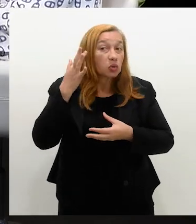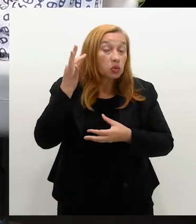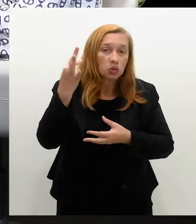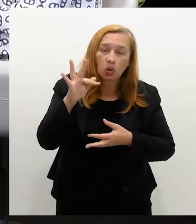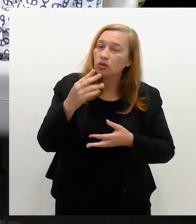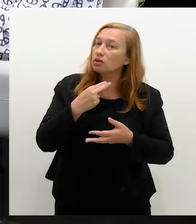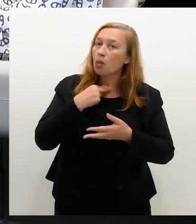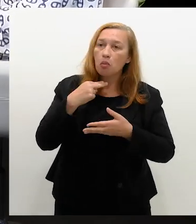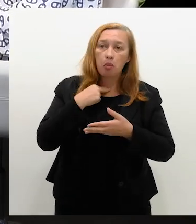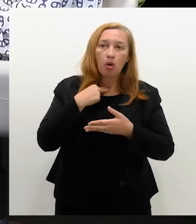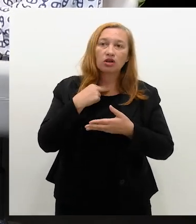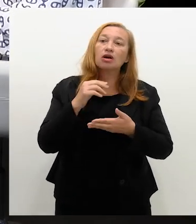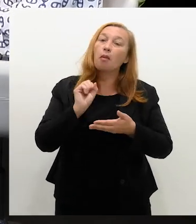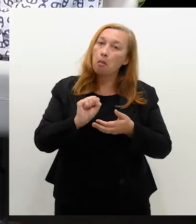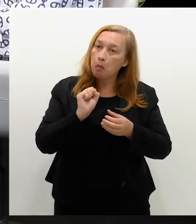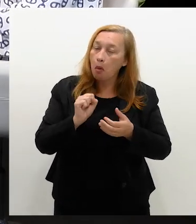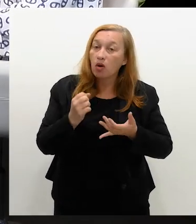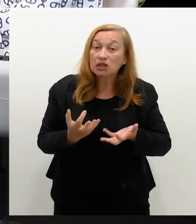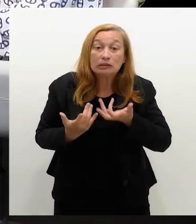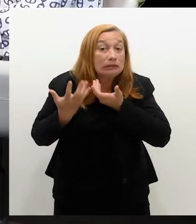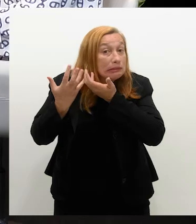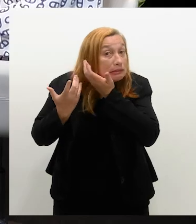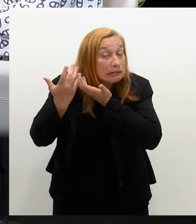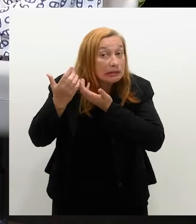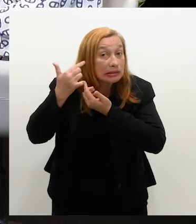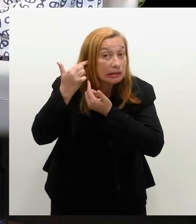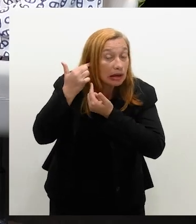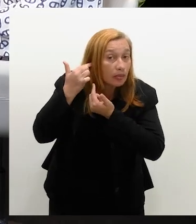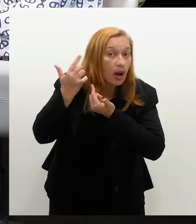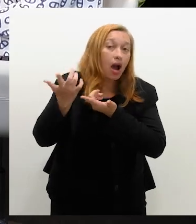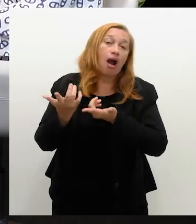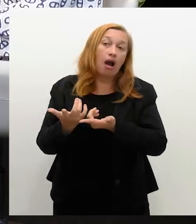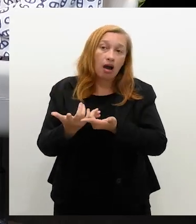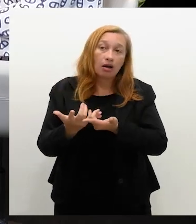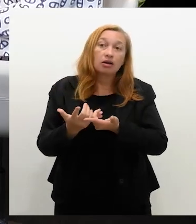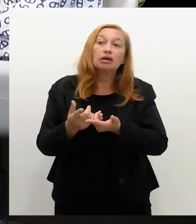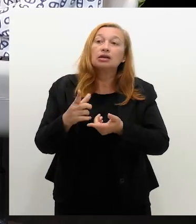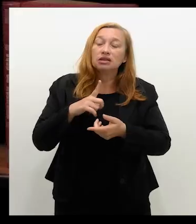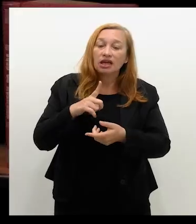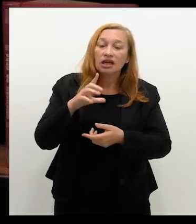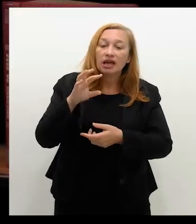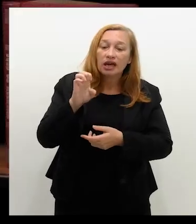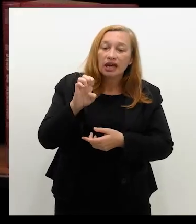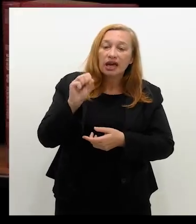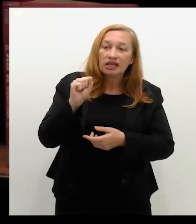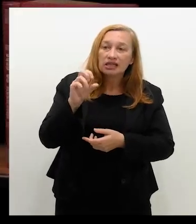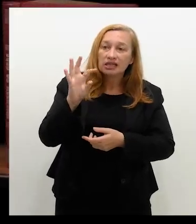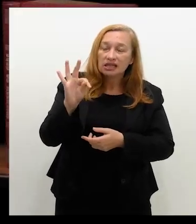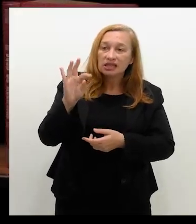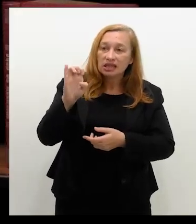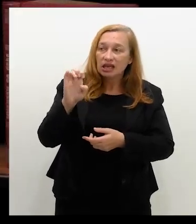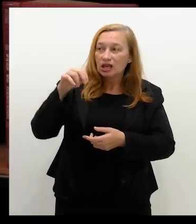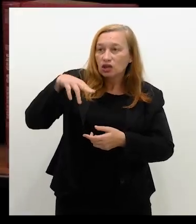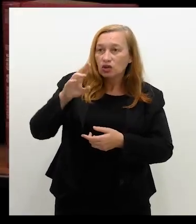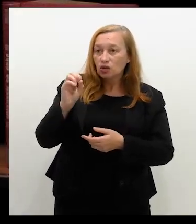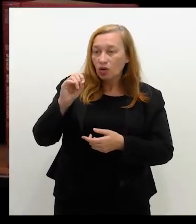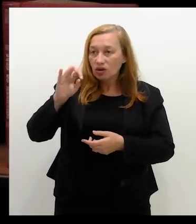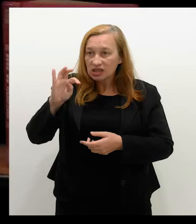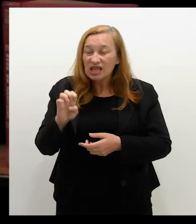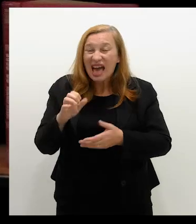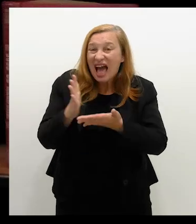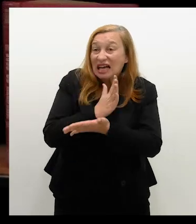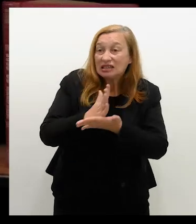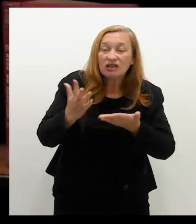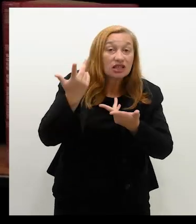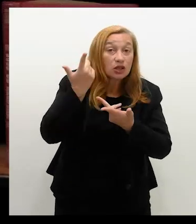isso. Tá? A gente pode ter queimadura no tímpano, ter perfuração timpânica, ter até estenose do conduto. Às vezes é tão ruim